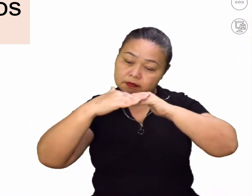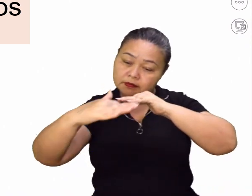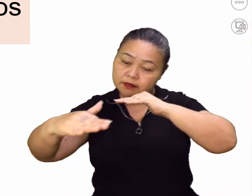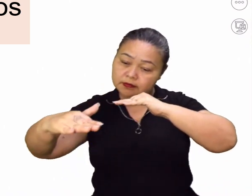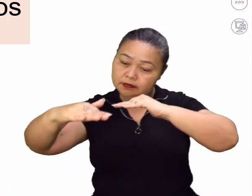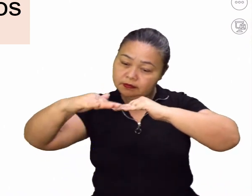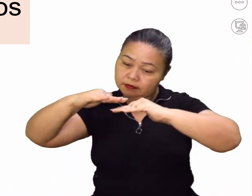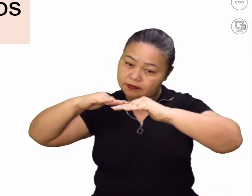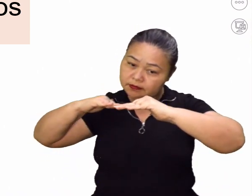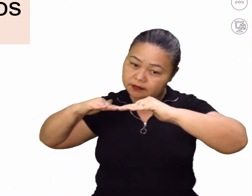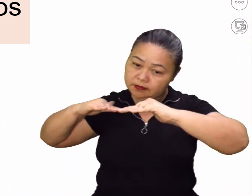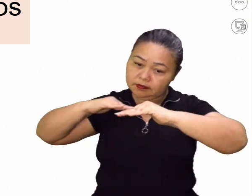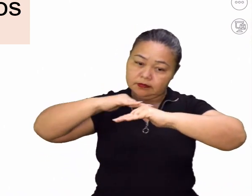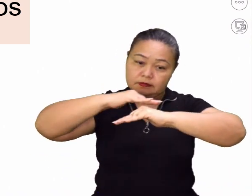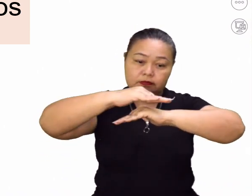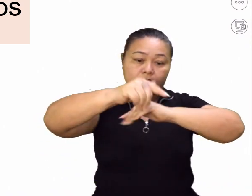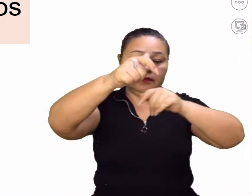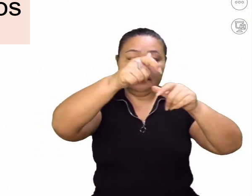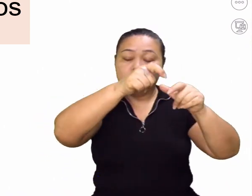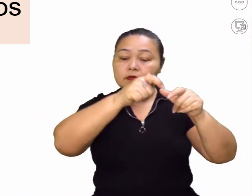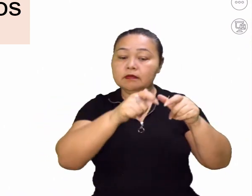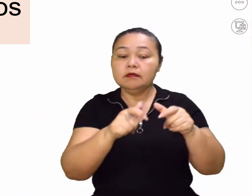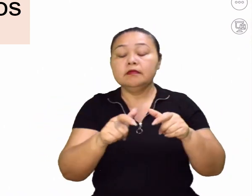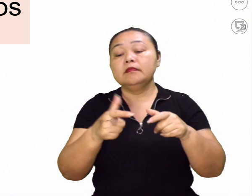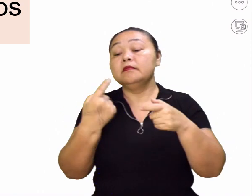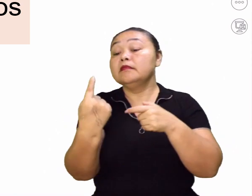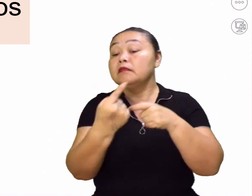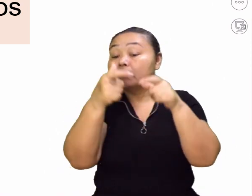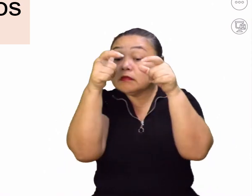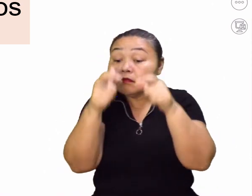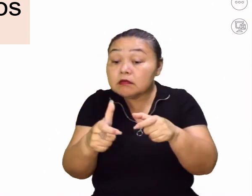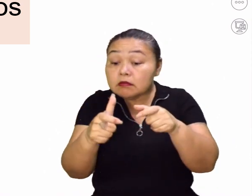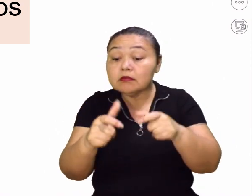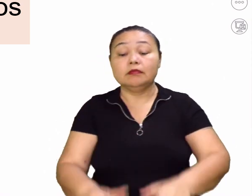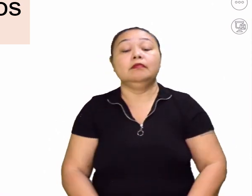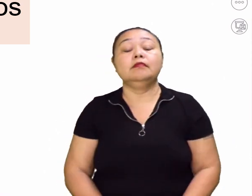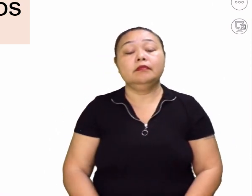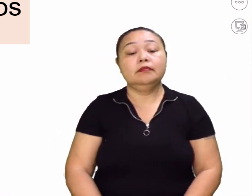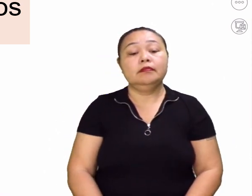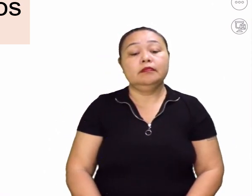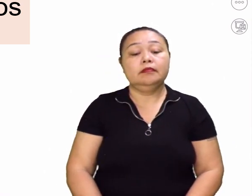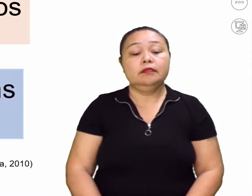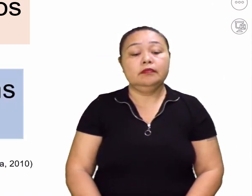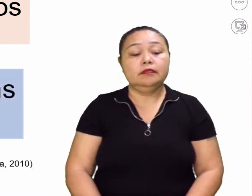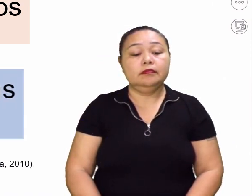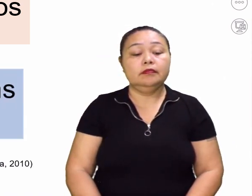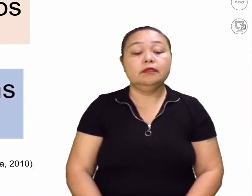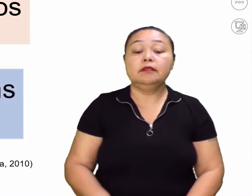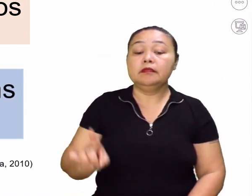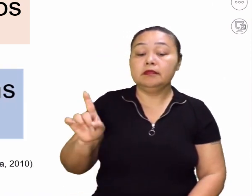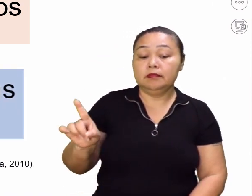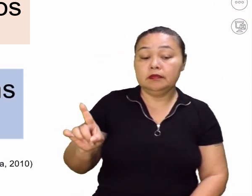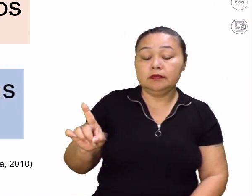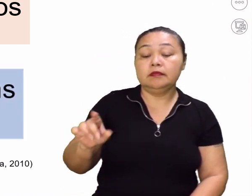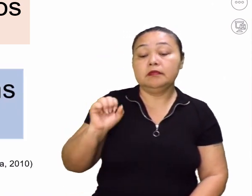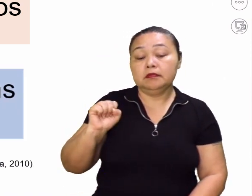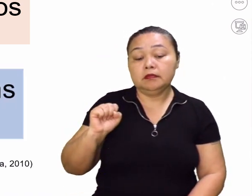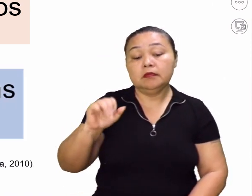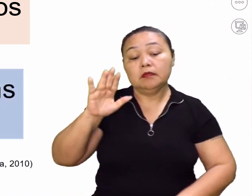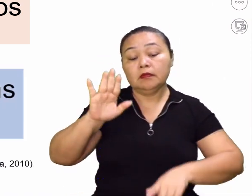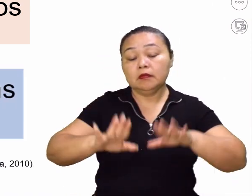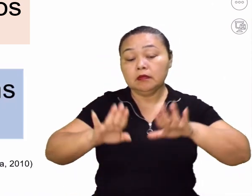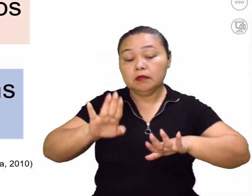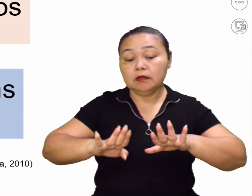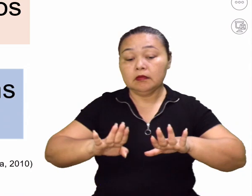superfície plana, determinado aspecto de uma região. pode-se